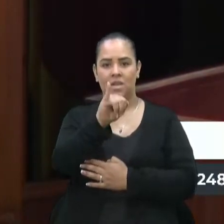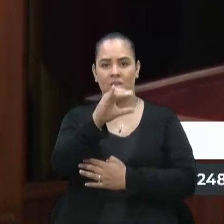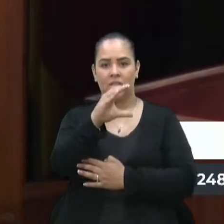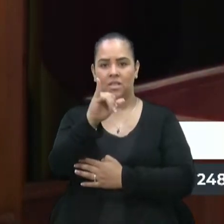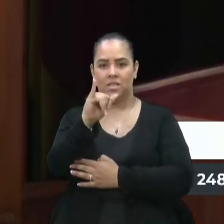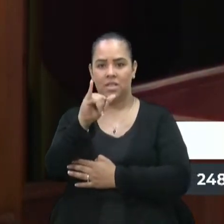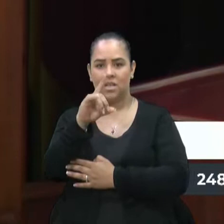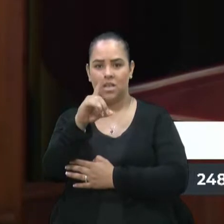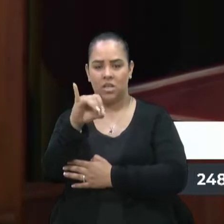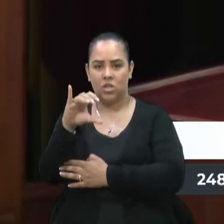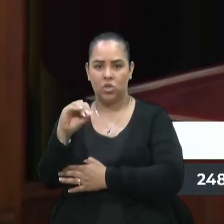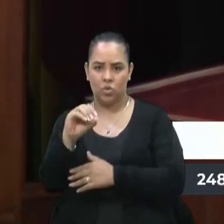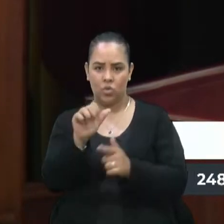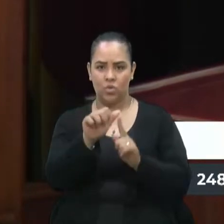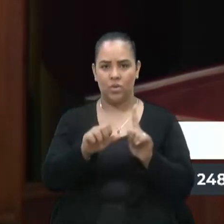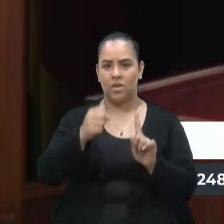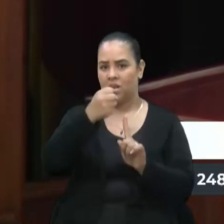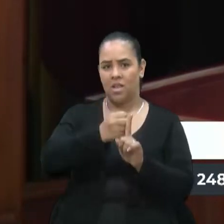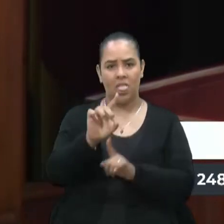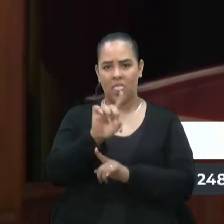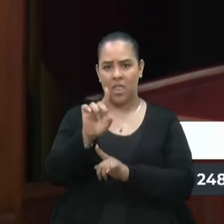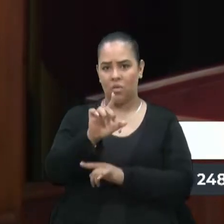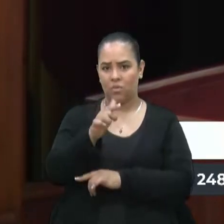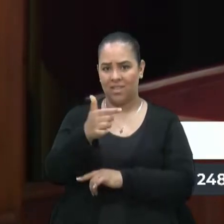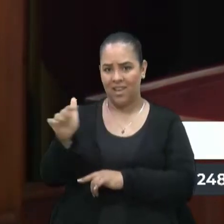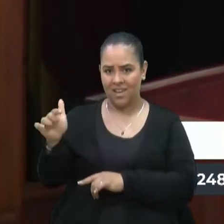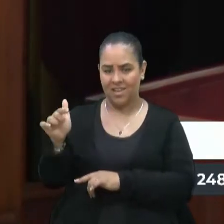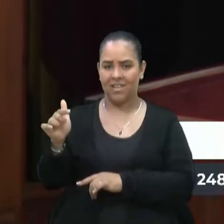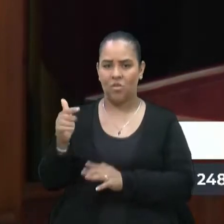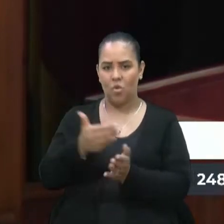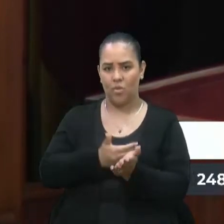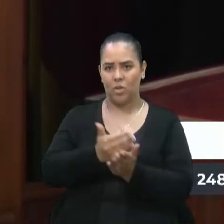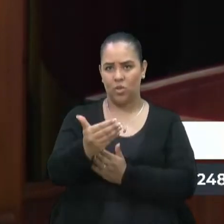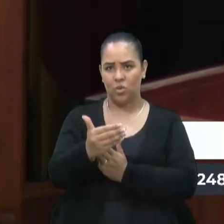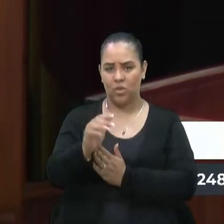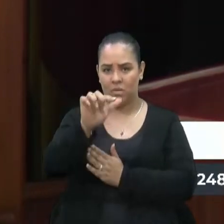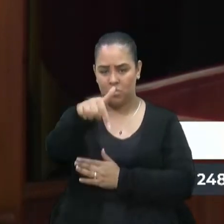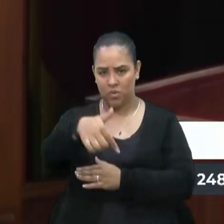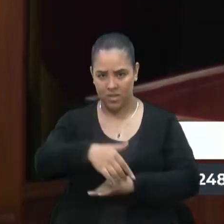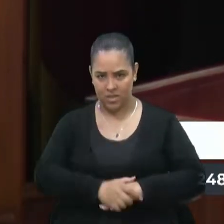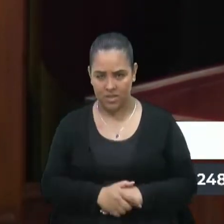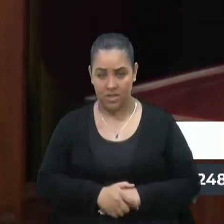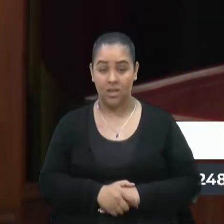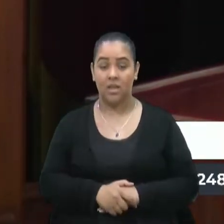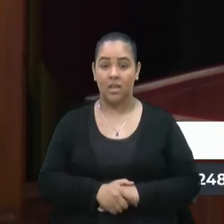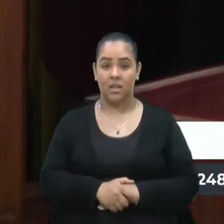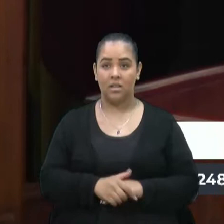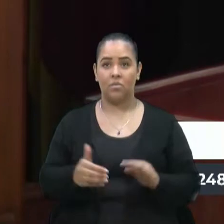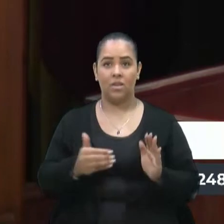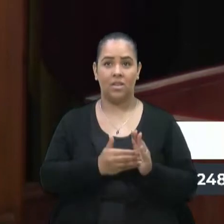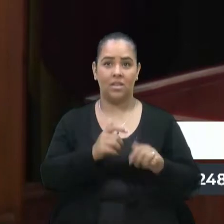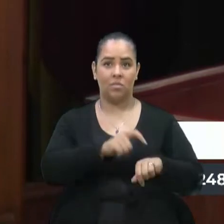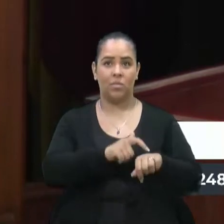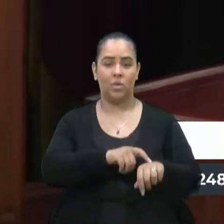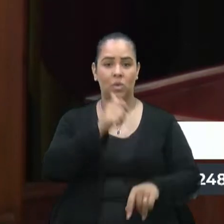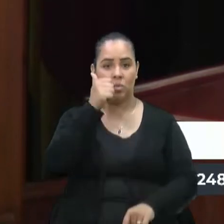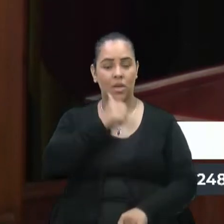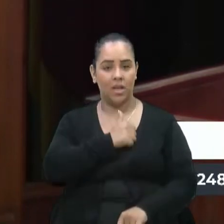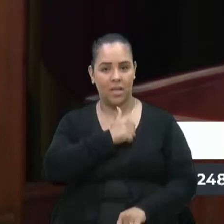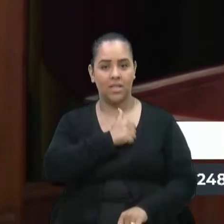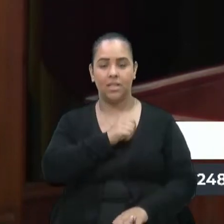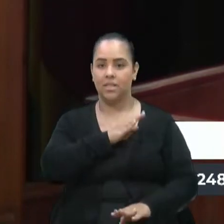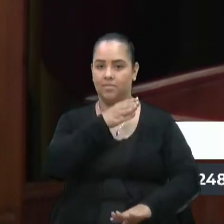legislação federal de 2015. Passou a existir a partir disso. E até então as mulheres, elas entravam